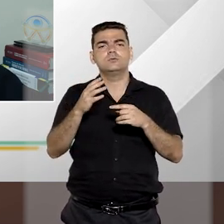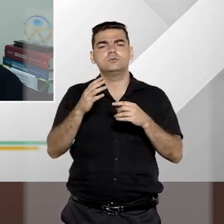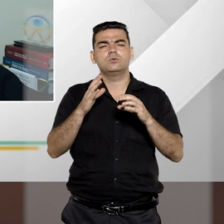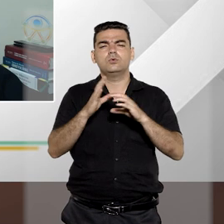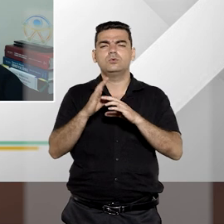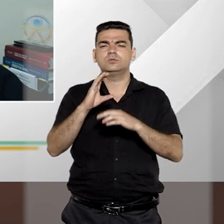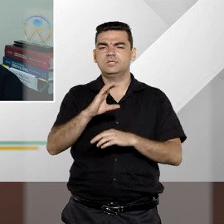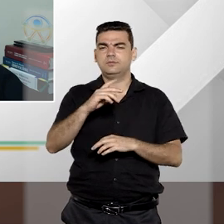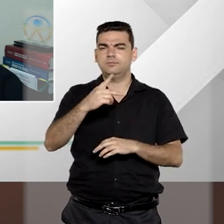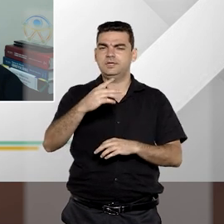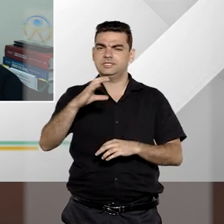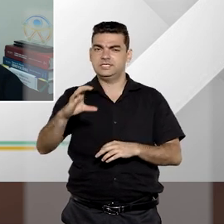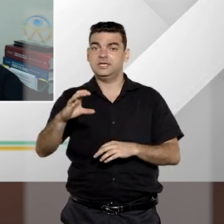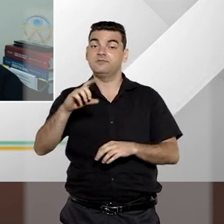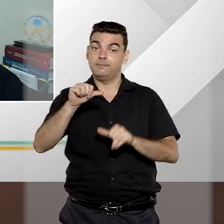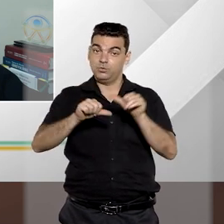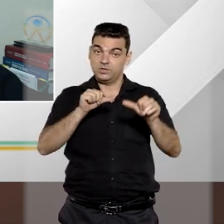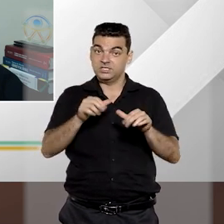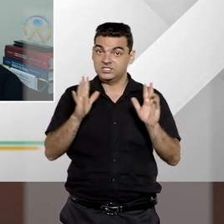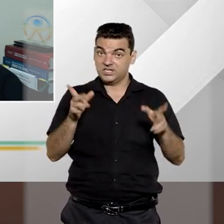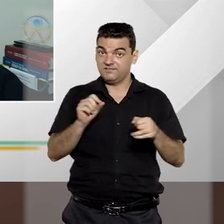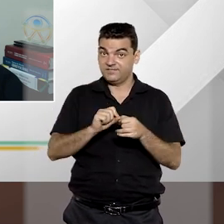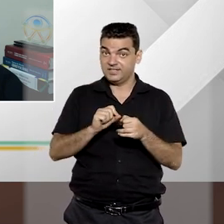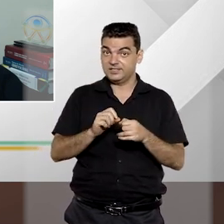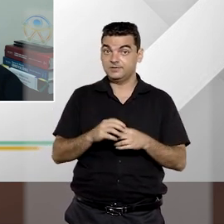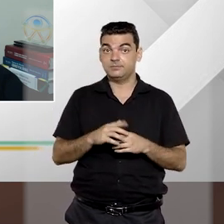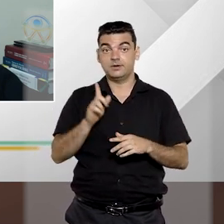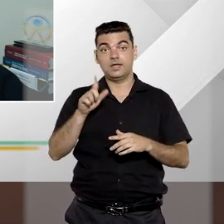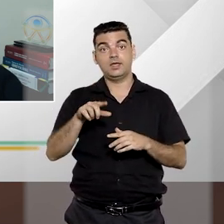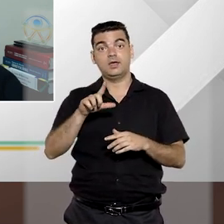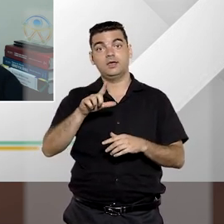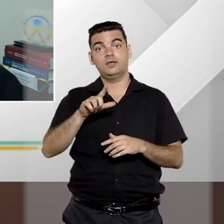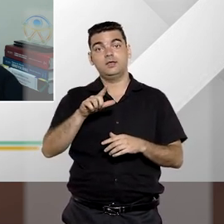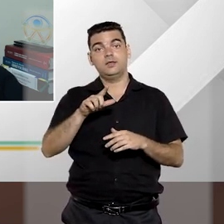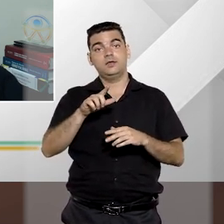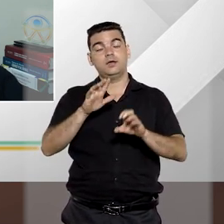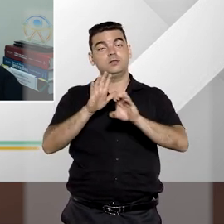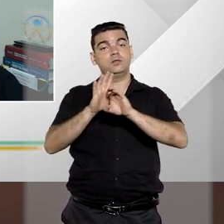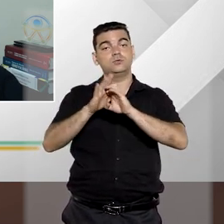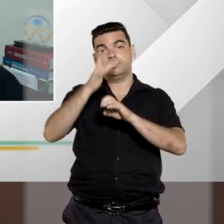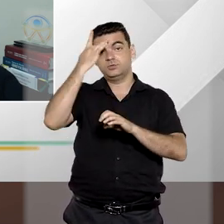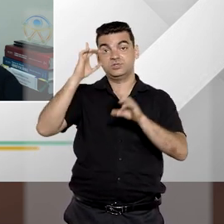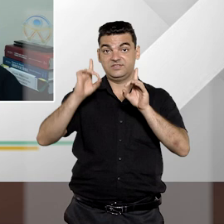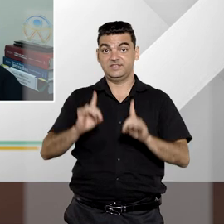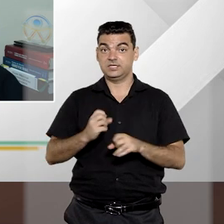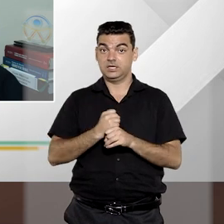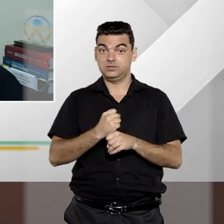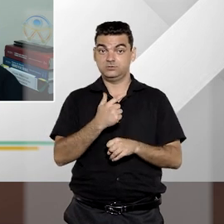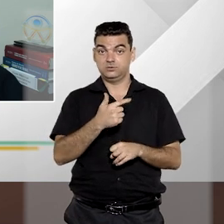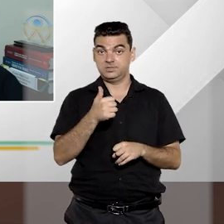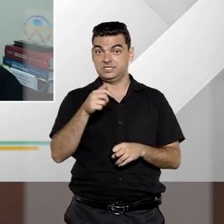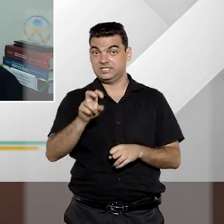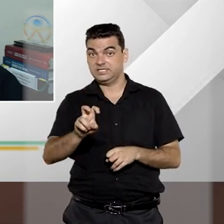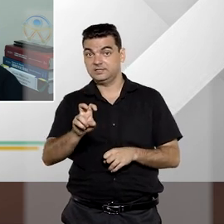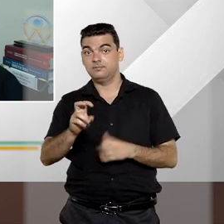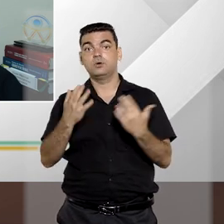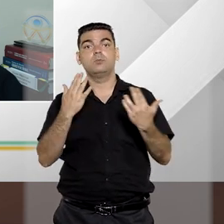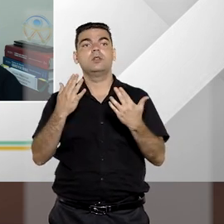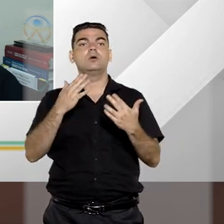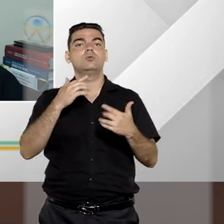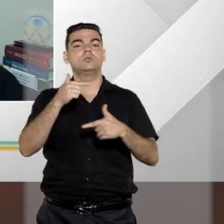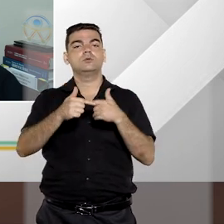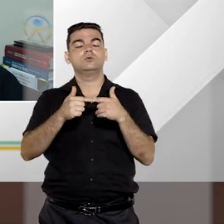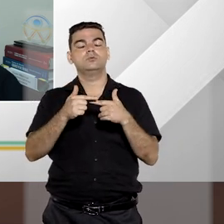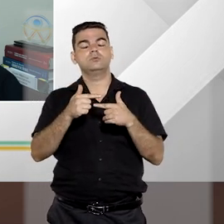Código Civil com base nas alterações promovidas pelo Estatuto da Pessoa com Deficiência em 2015 com relação à